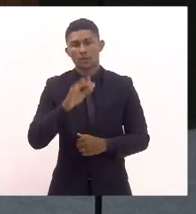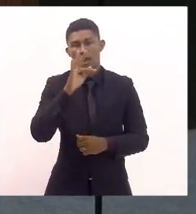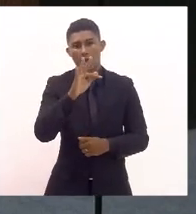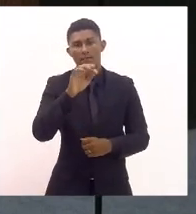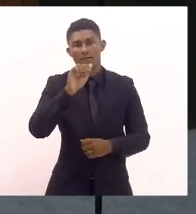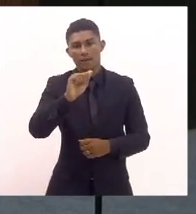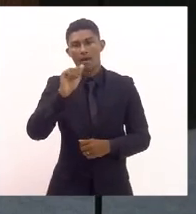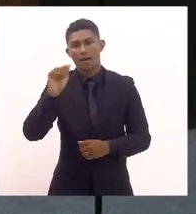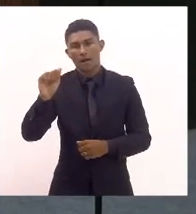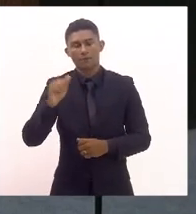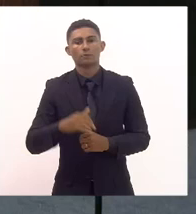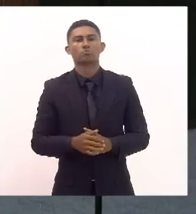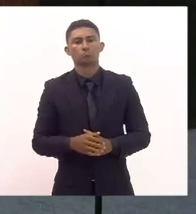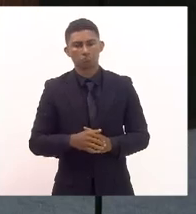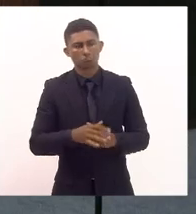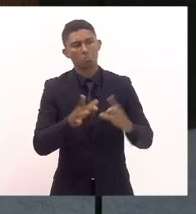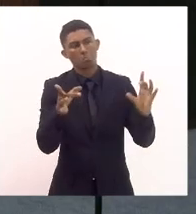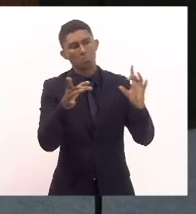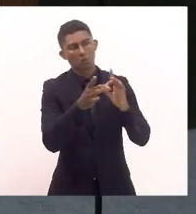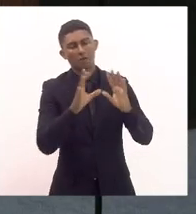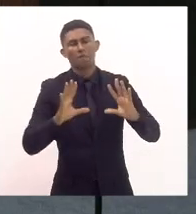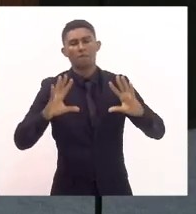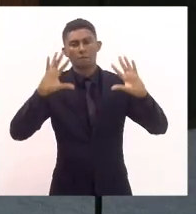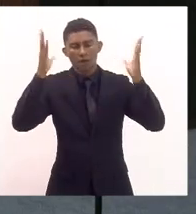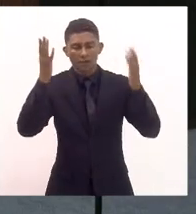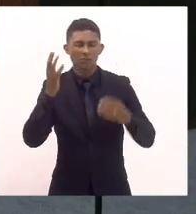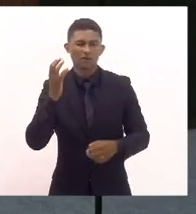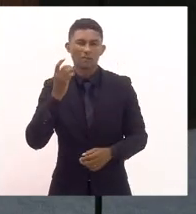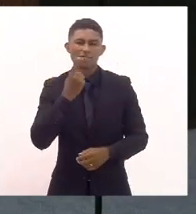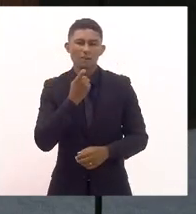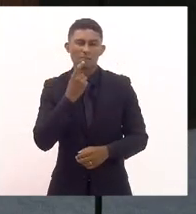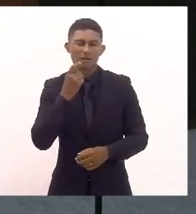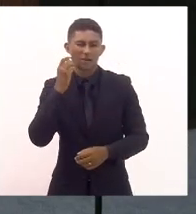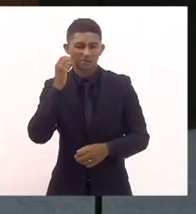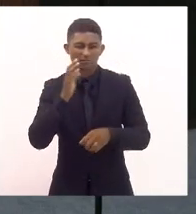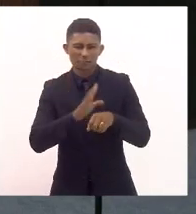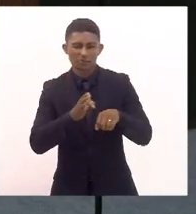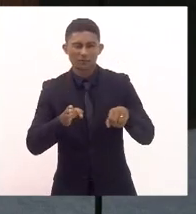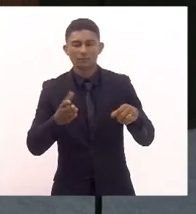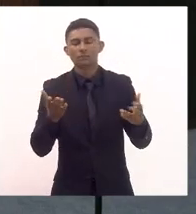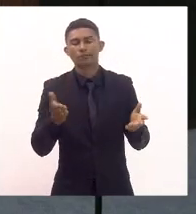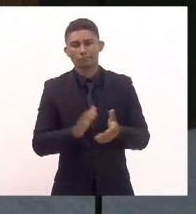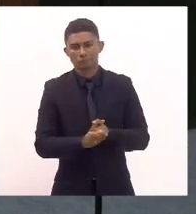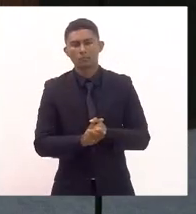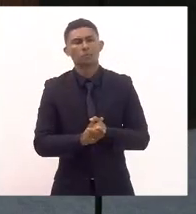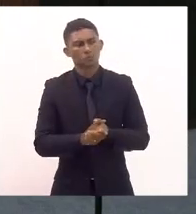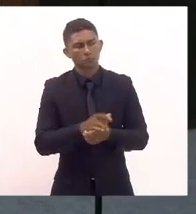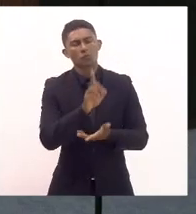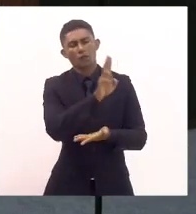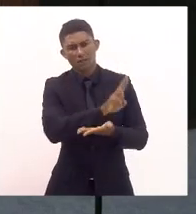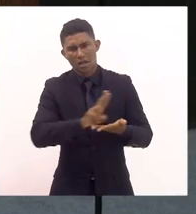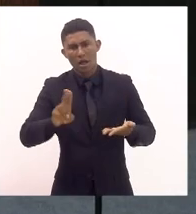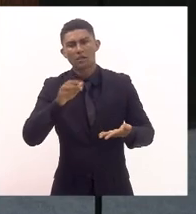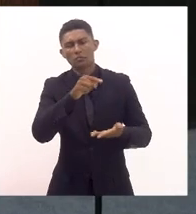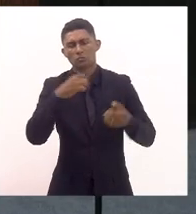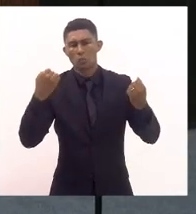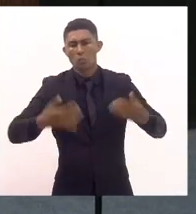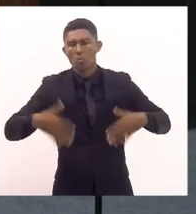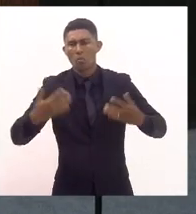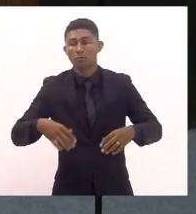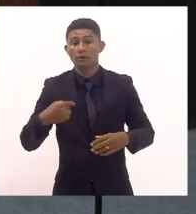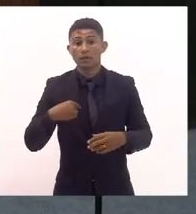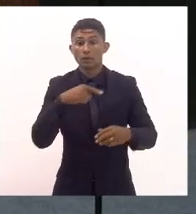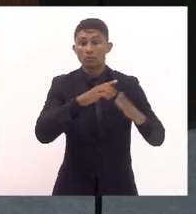a parceira da festa do tomate parceiro do município de Paty do Alferes uma grande Universidade Morei